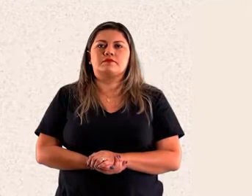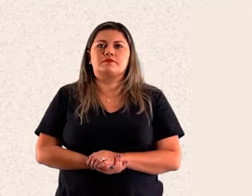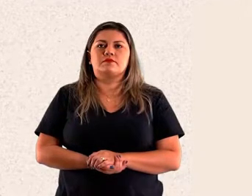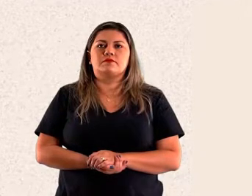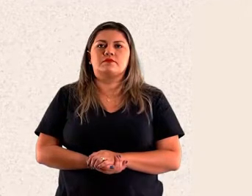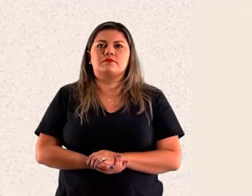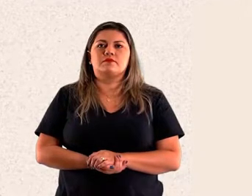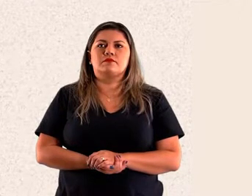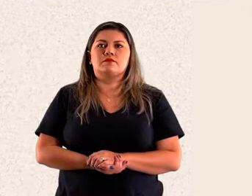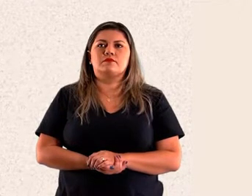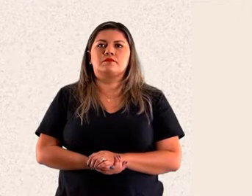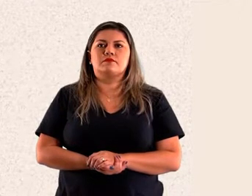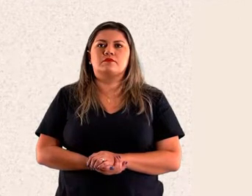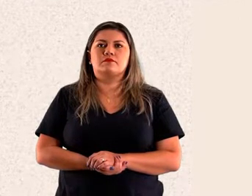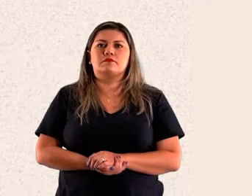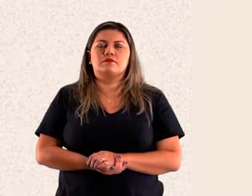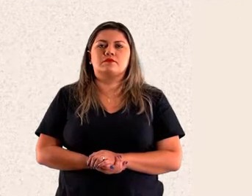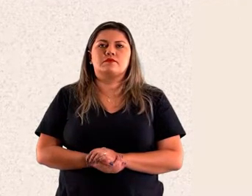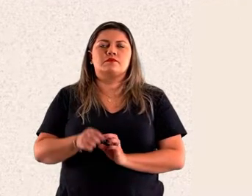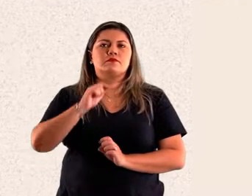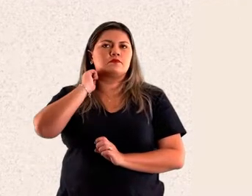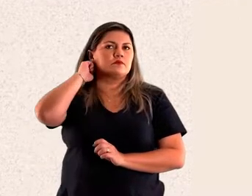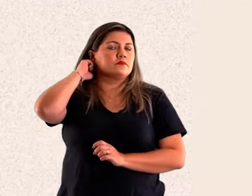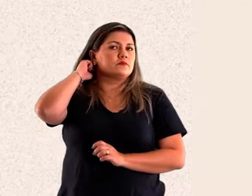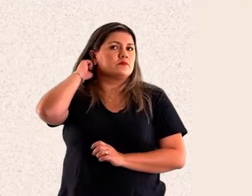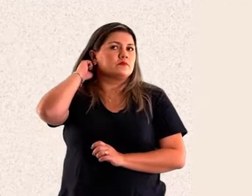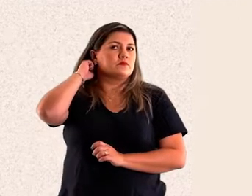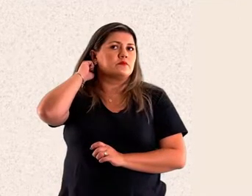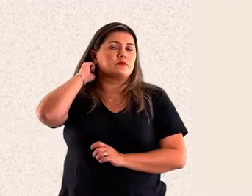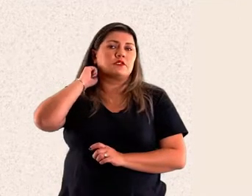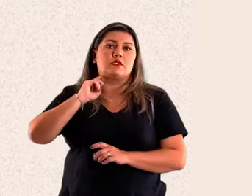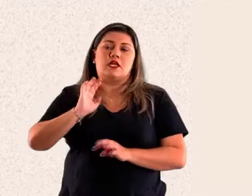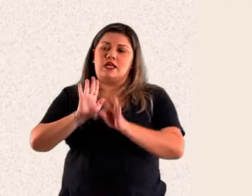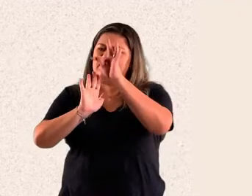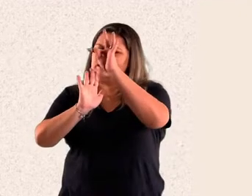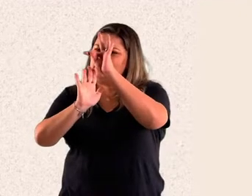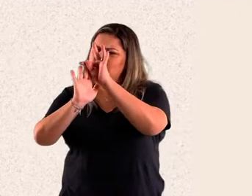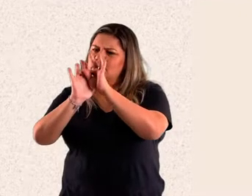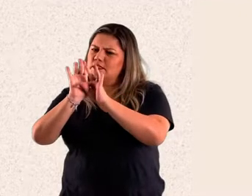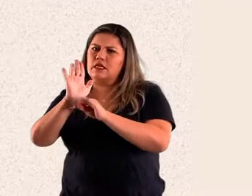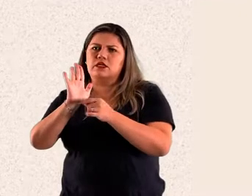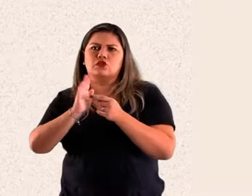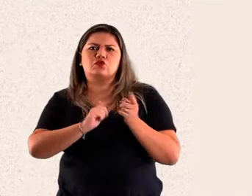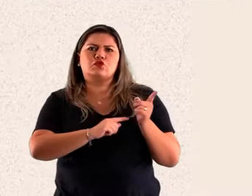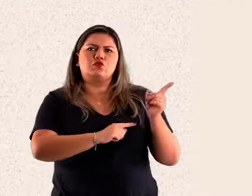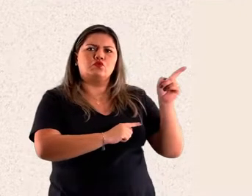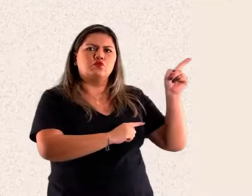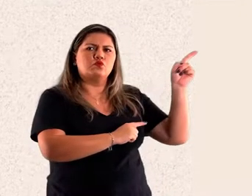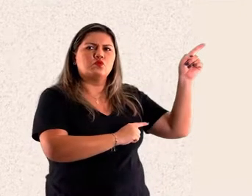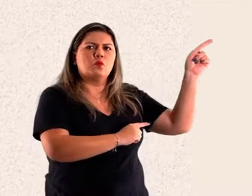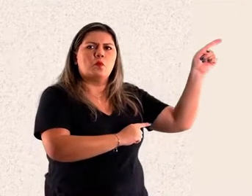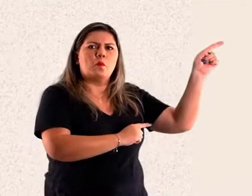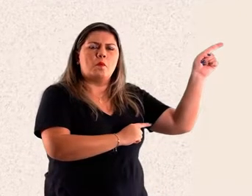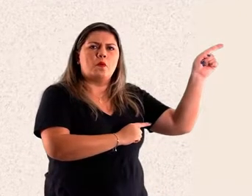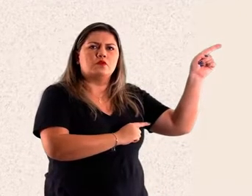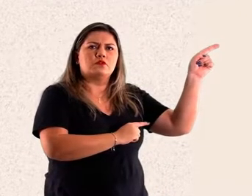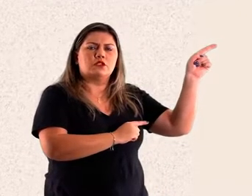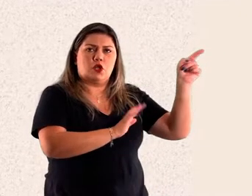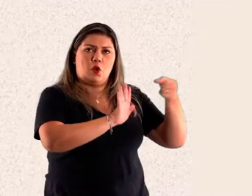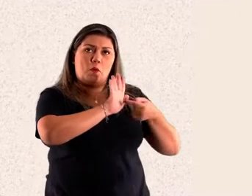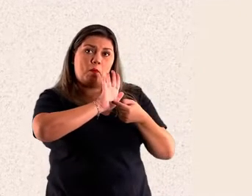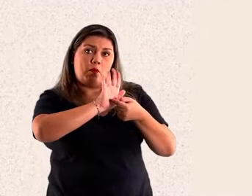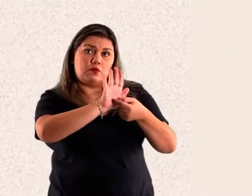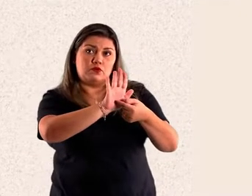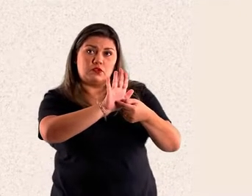me fiquei ansiosa aqui bom esse texto longo aí não vou ler mas eu trago aqui para